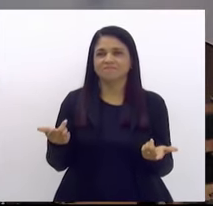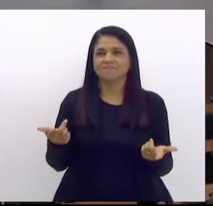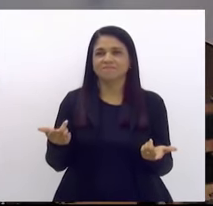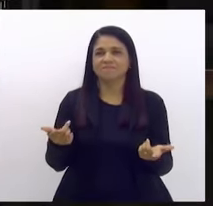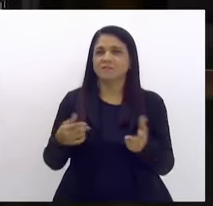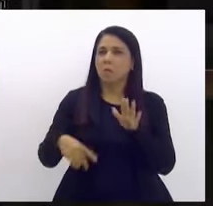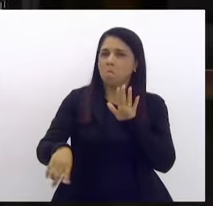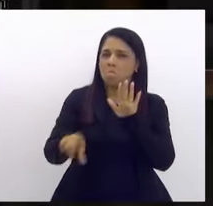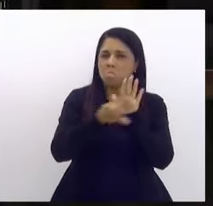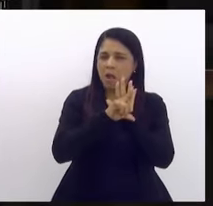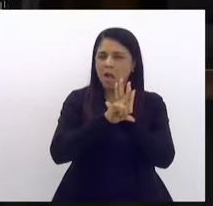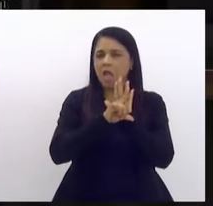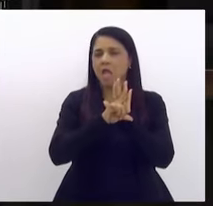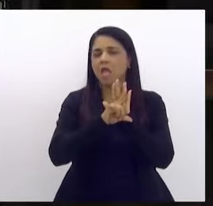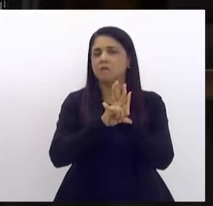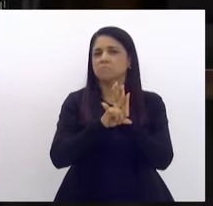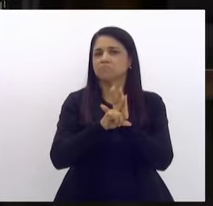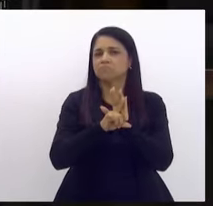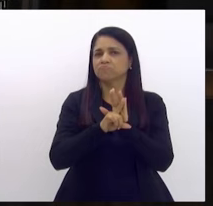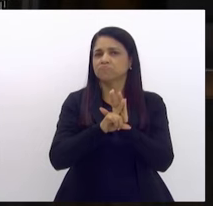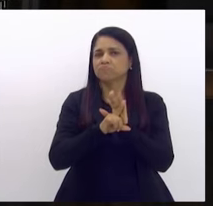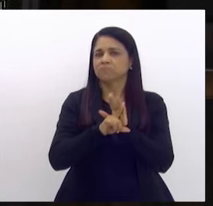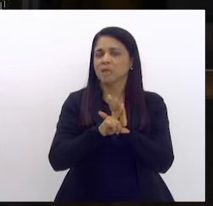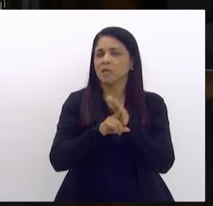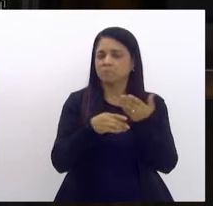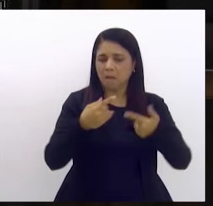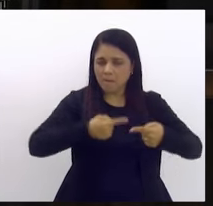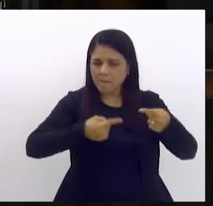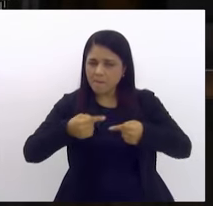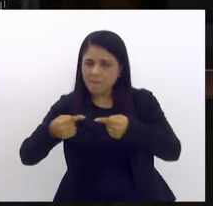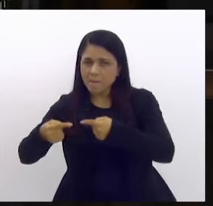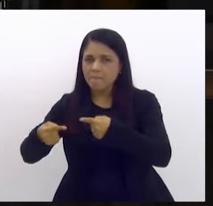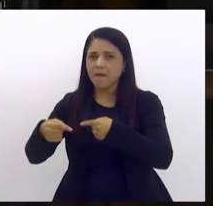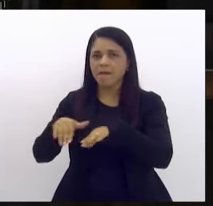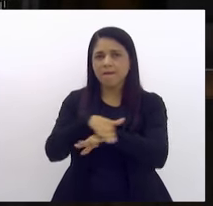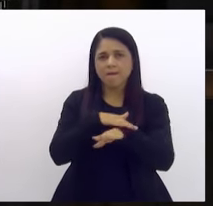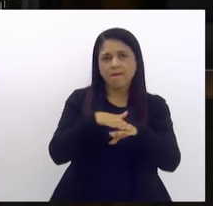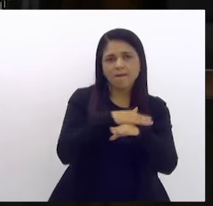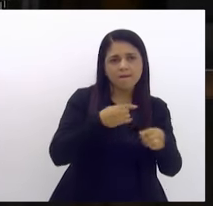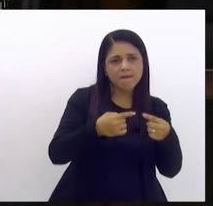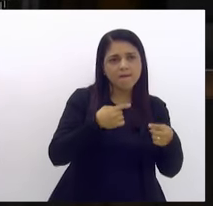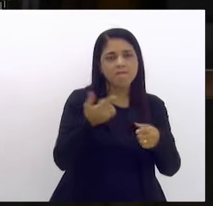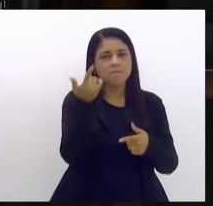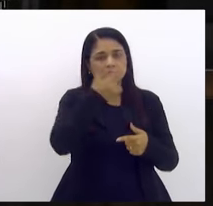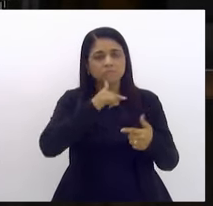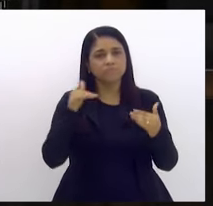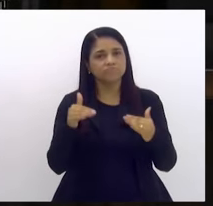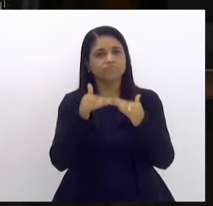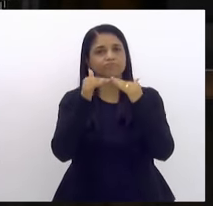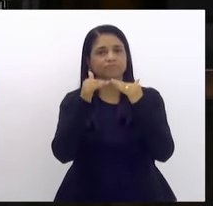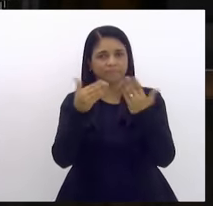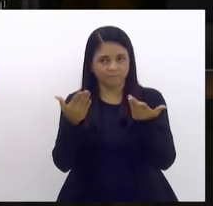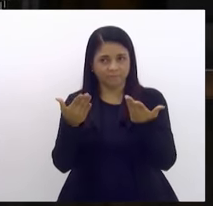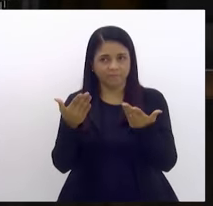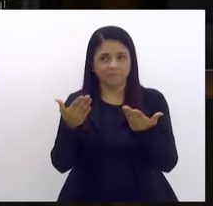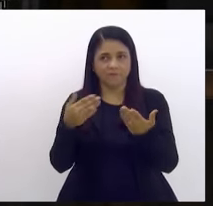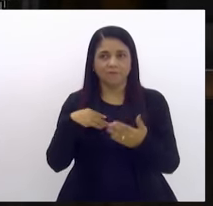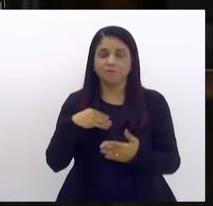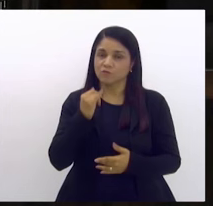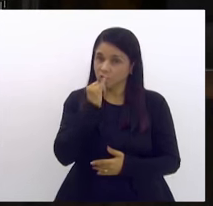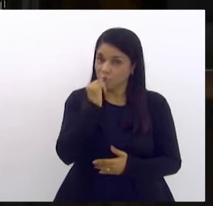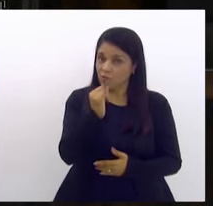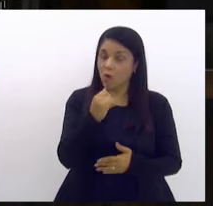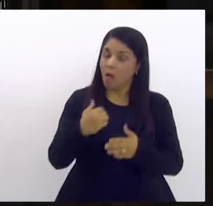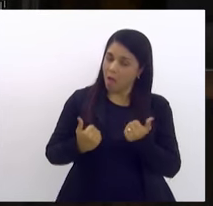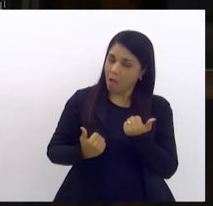lei robusta, a 4 mãos, conversada, para que a gente consiga chegar a um consenso. Por isso que eu disse que tenho meu